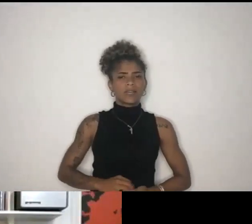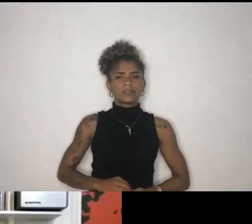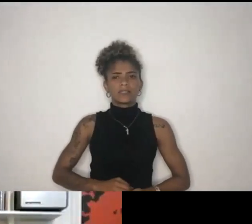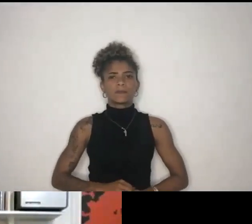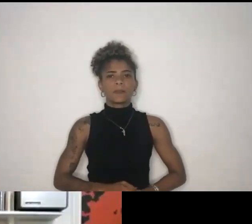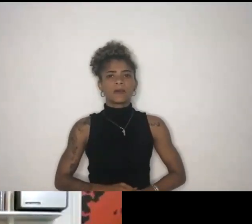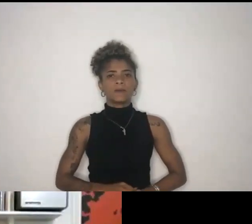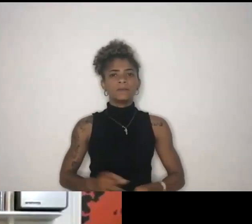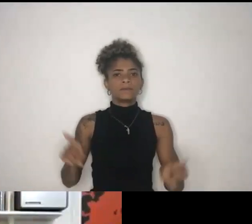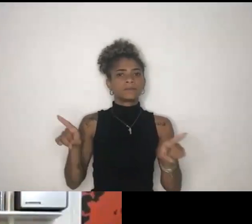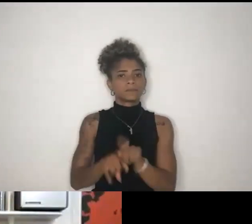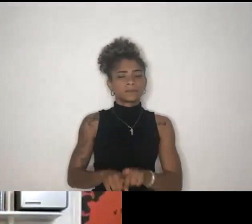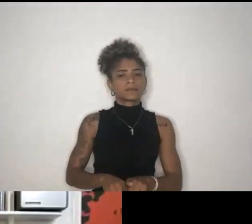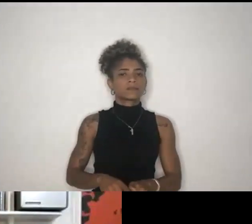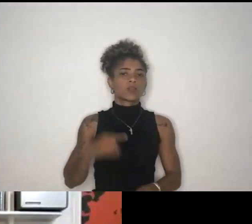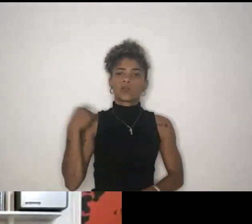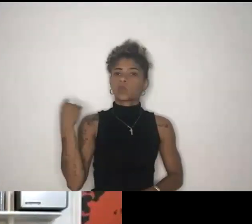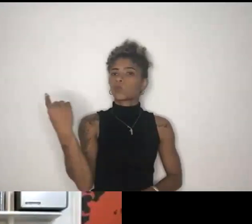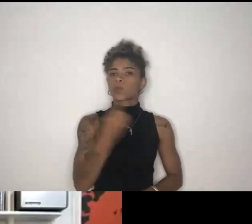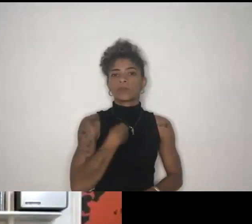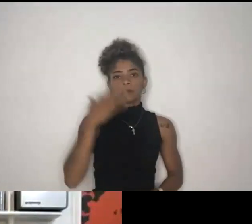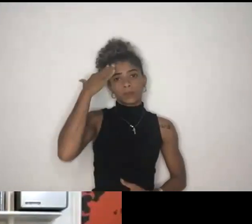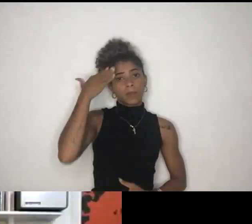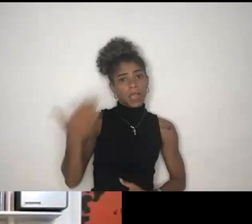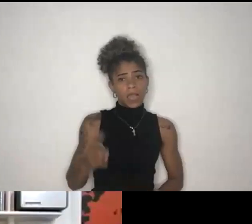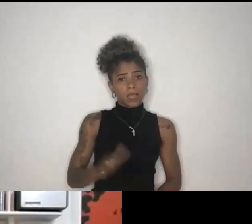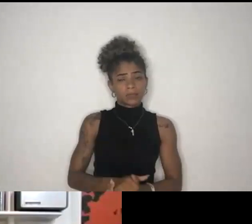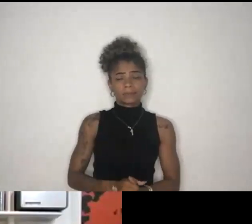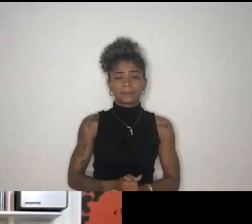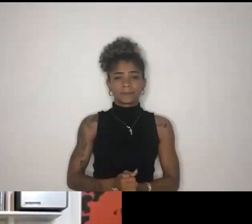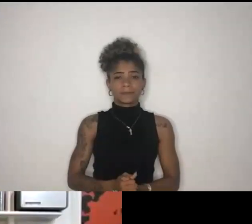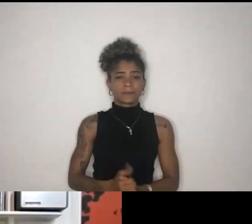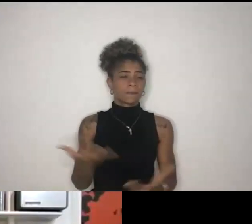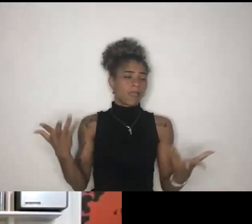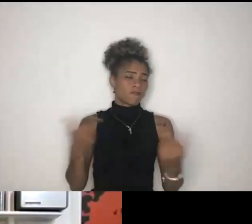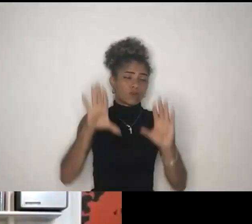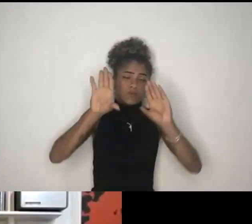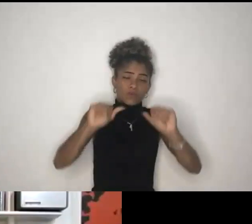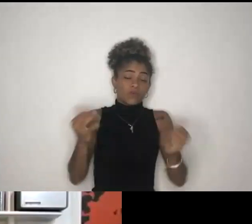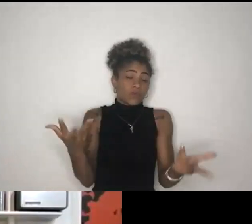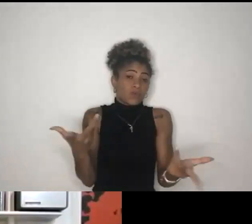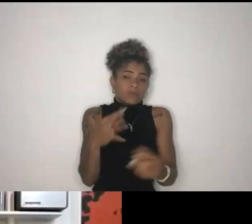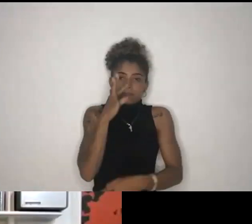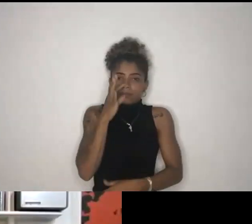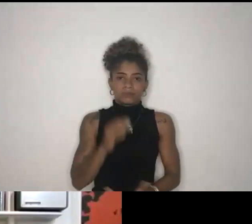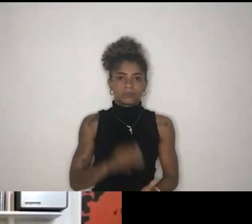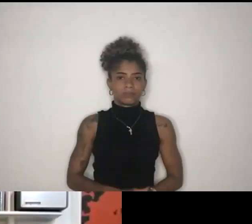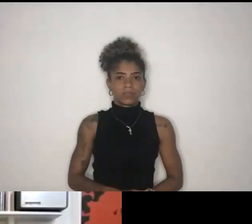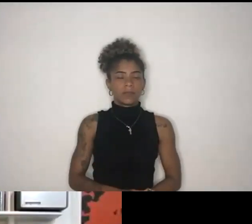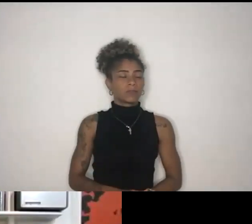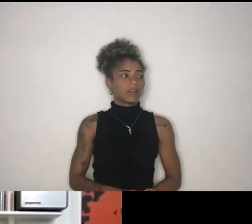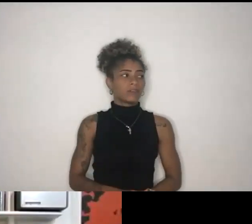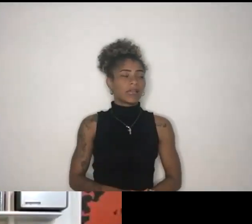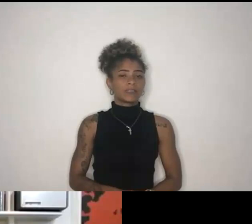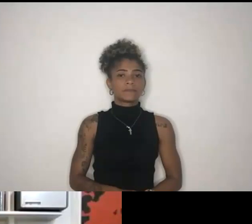vamos em frente todo mundo muito obrigada Andrei foi uma noite muito rica essa que nossa estamos todos muito